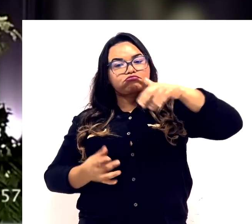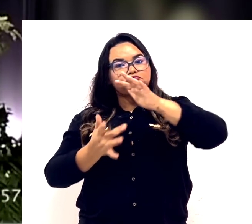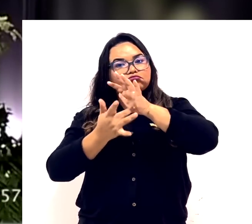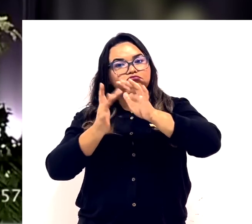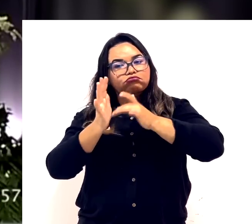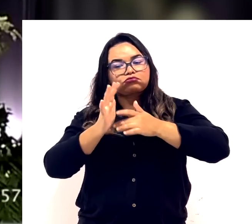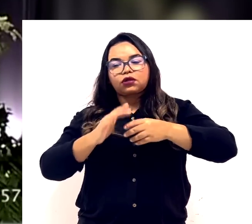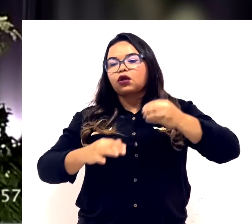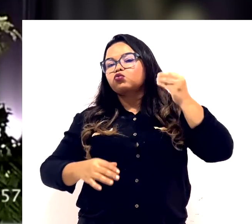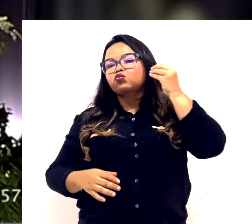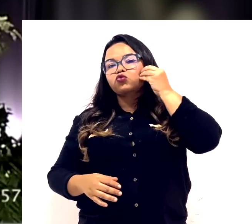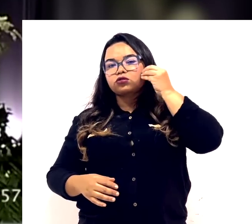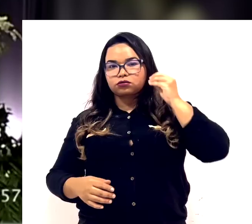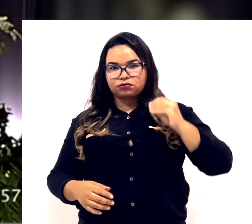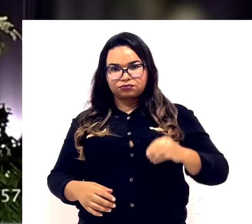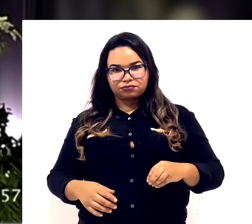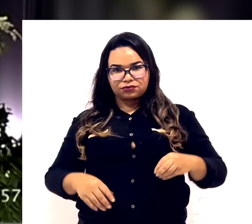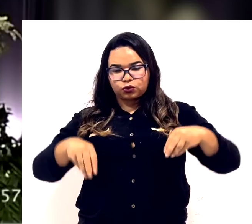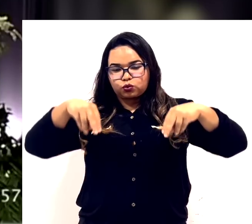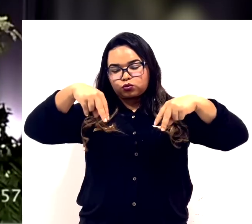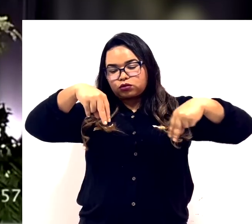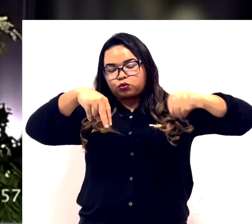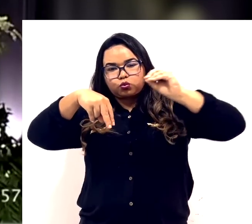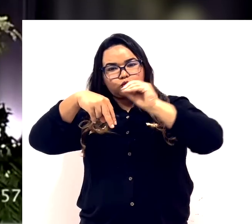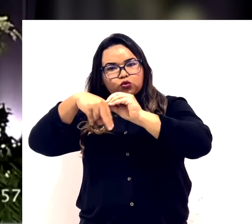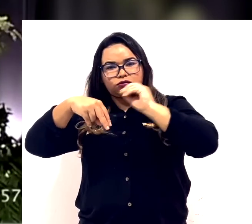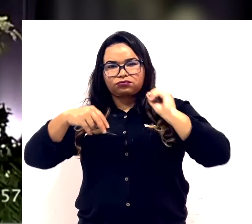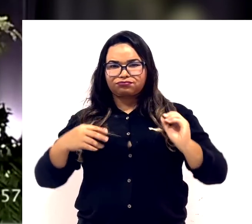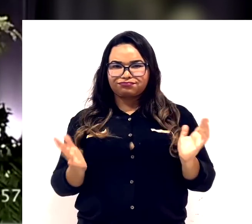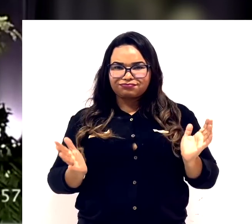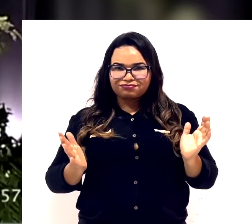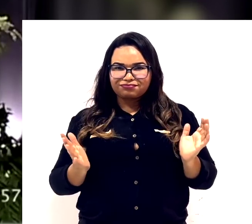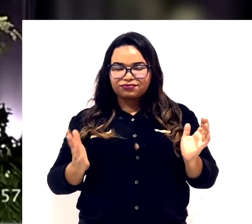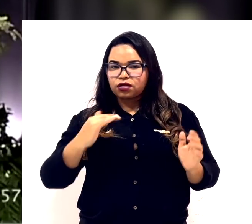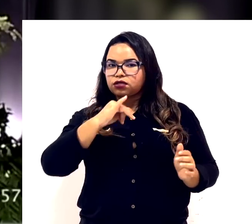Veja, Judas pretendia passar-se por um deles.